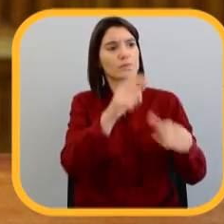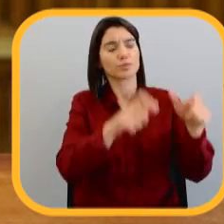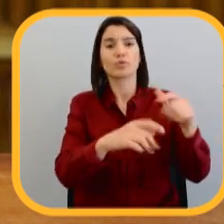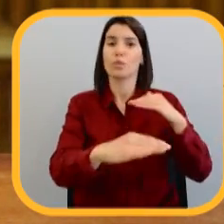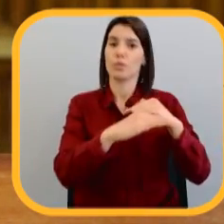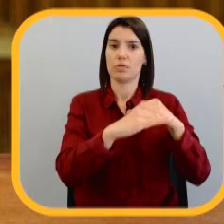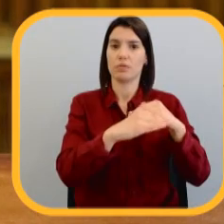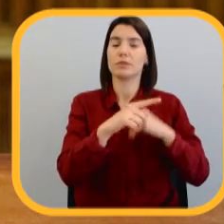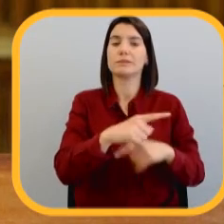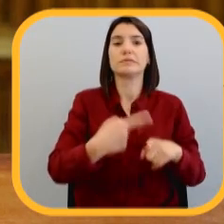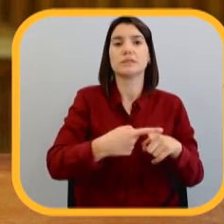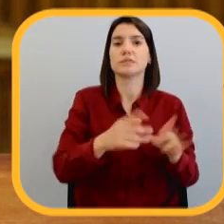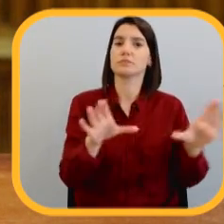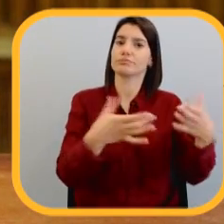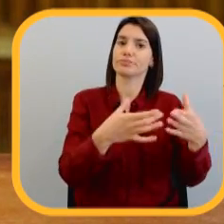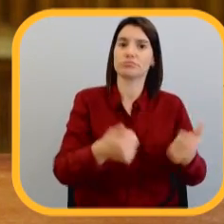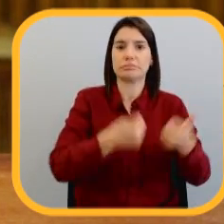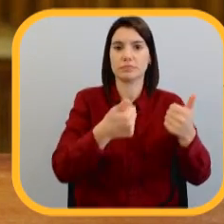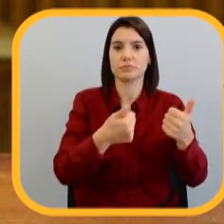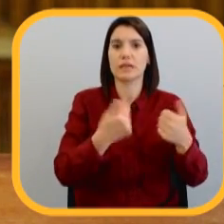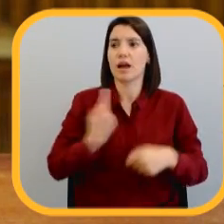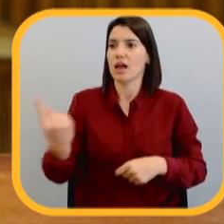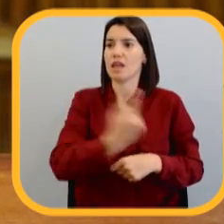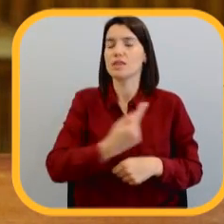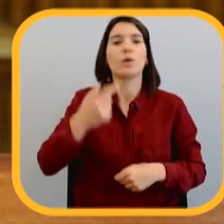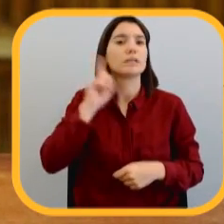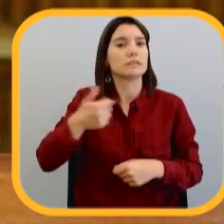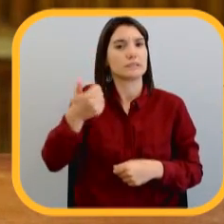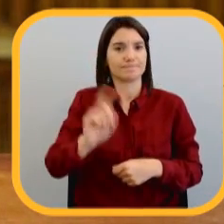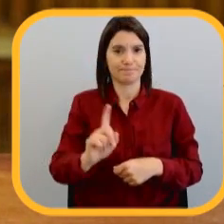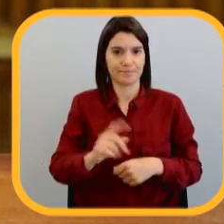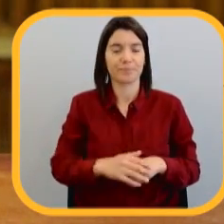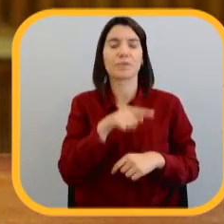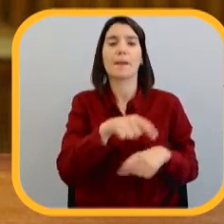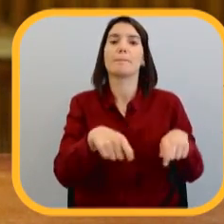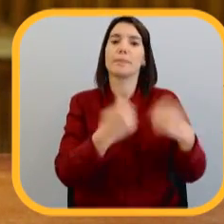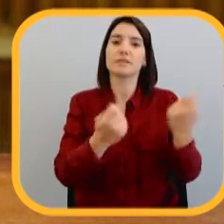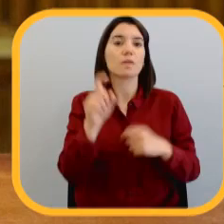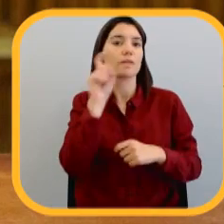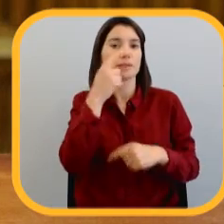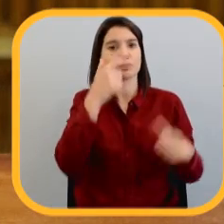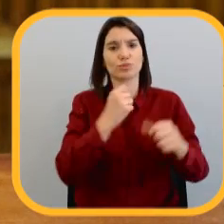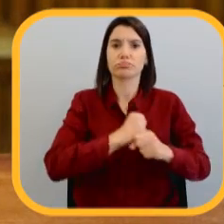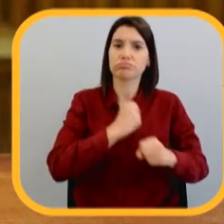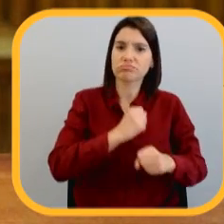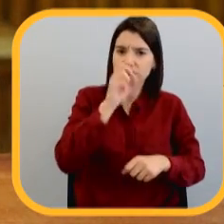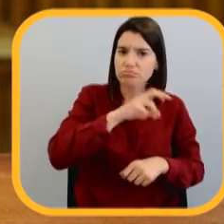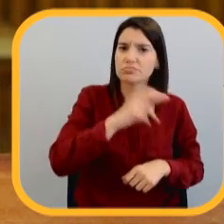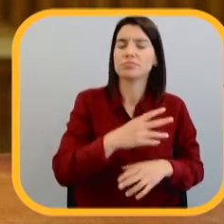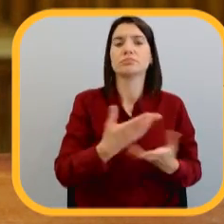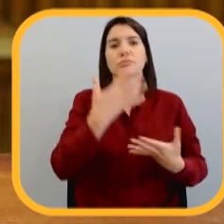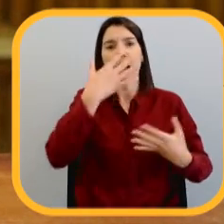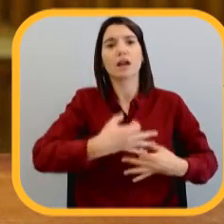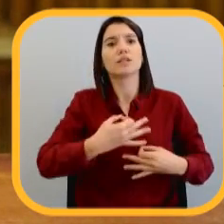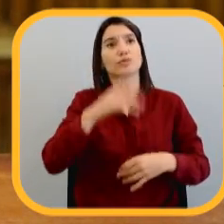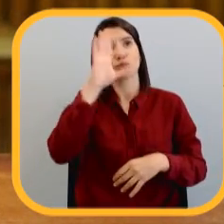Neste caso, é dada prioridade ao interesse coletivo e não ao interesse individual. São partidos focados na defesa dos trabalhadores e